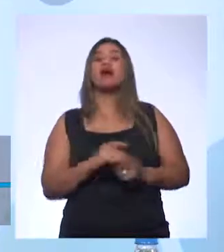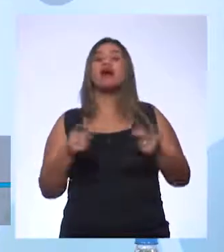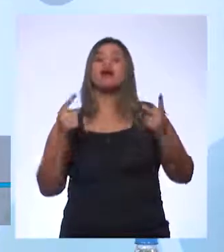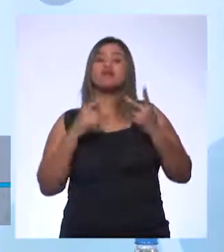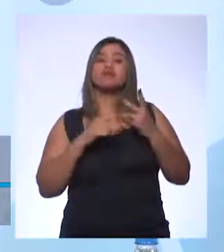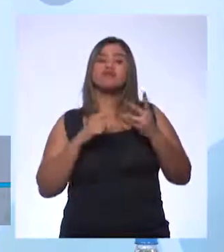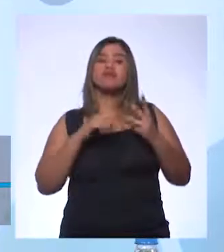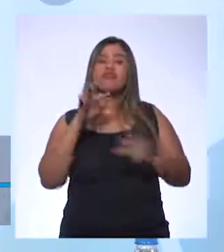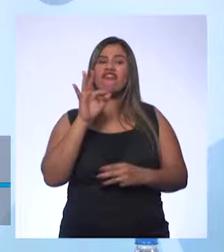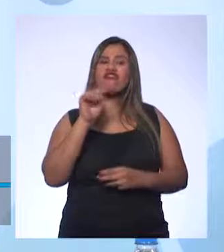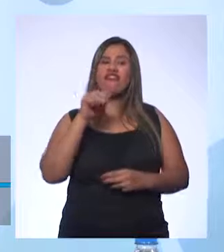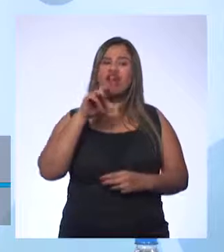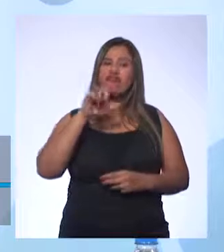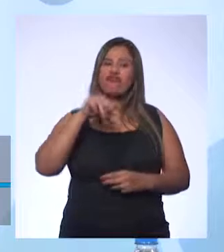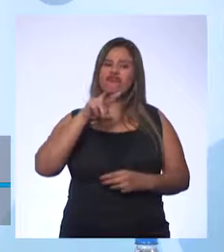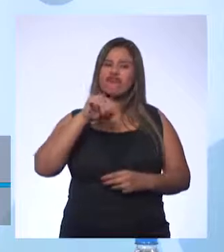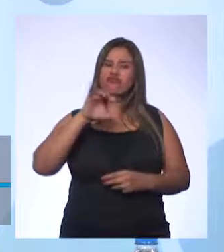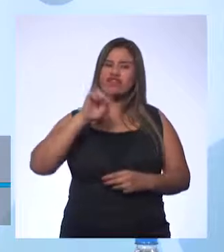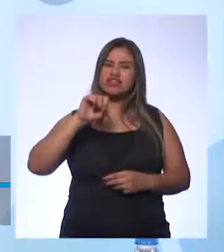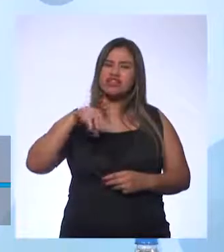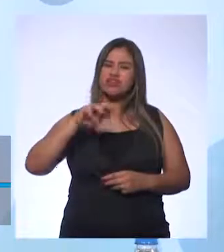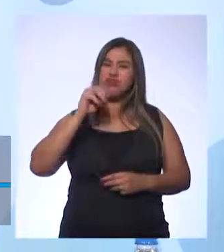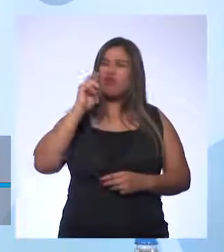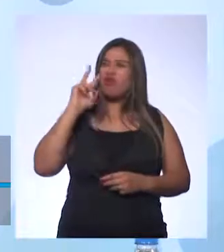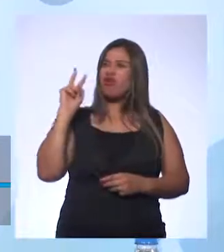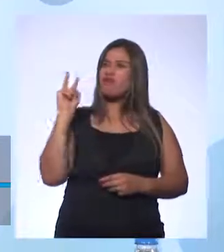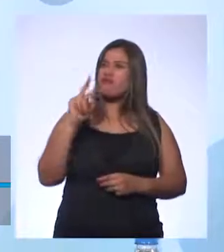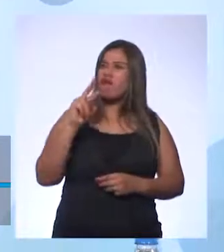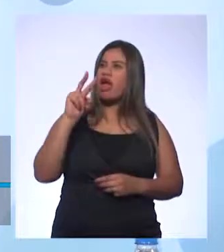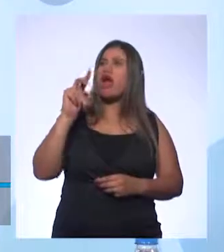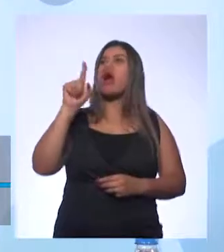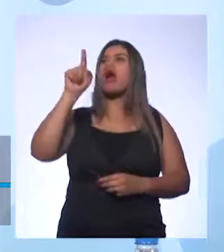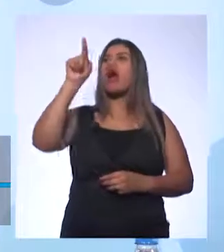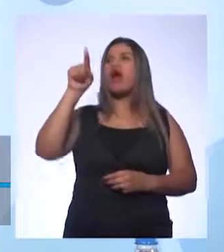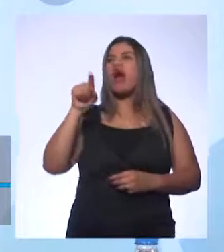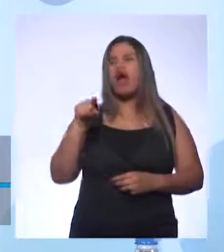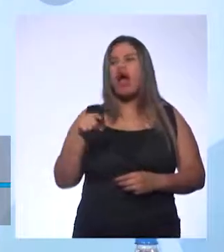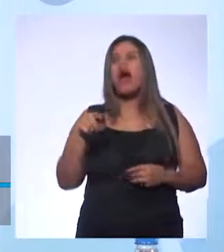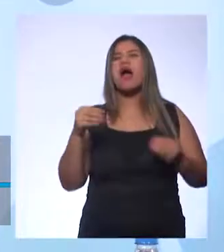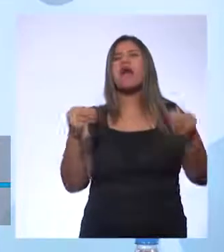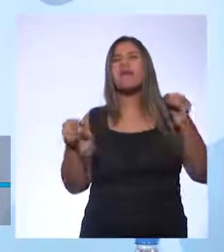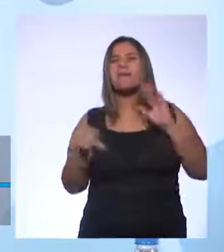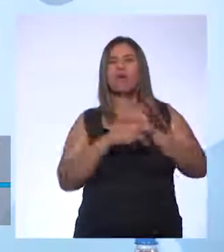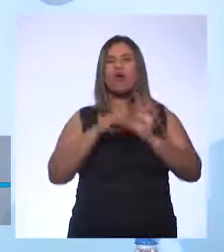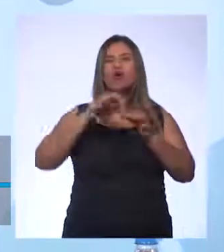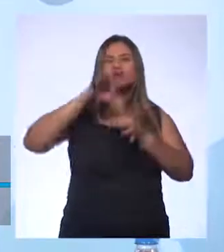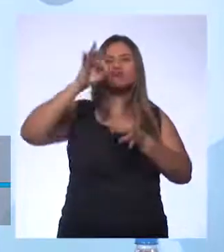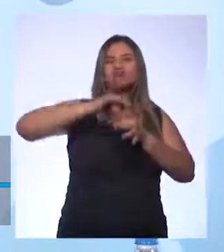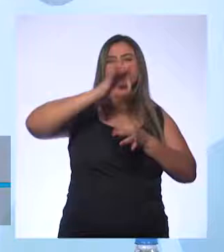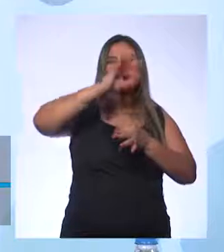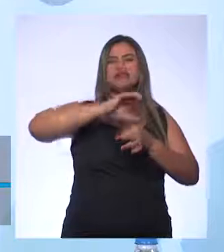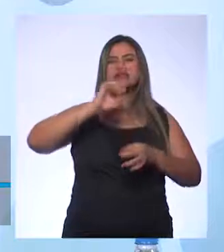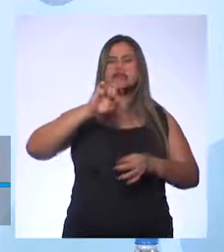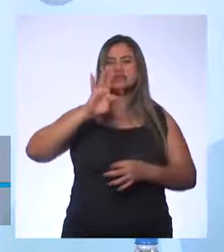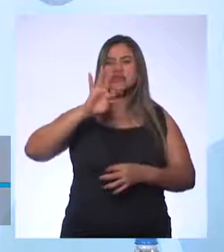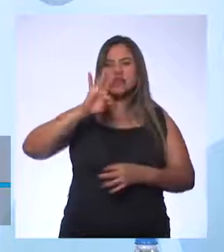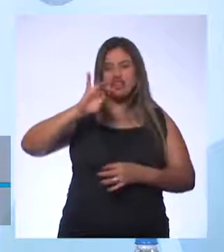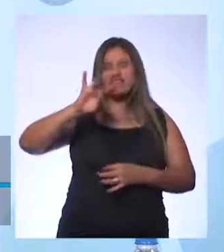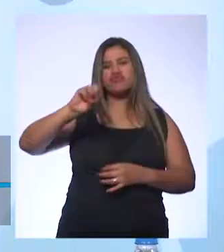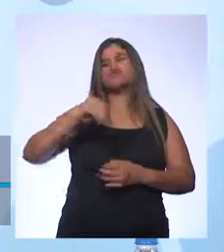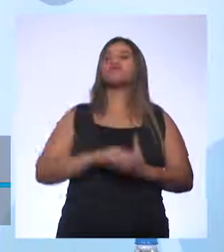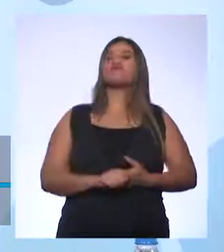que é quando você olha esses estilos de obra, você já sabe que é do movimento estético. Um